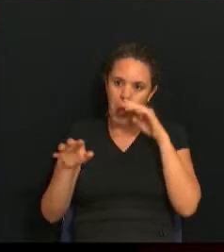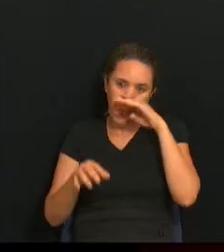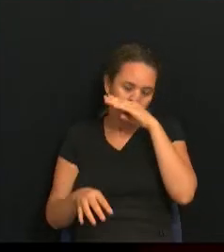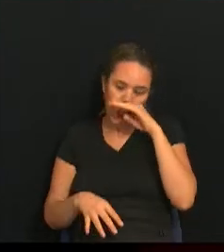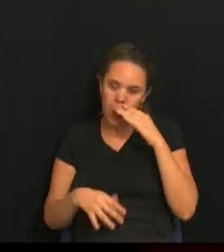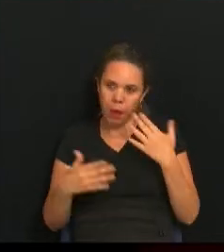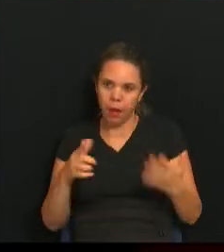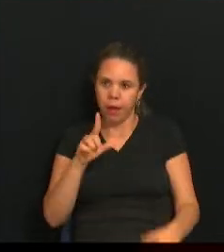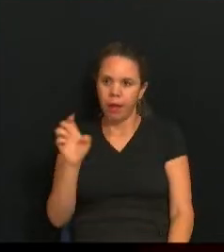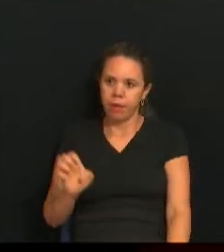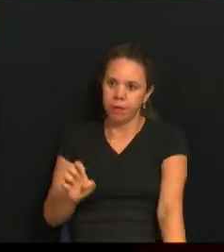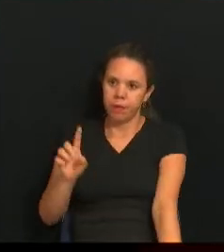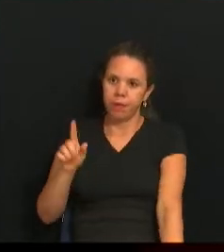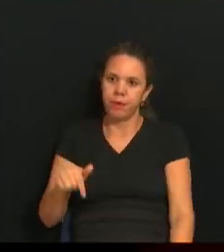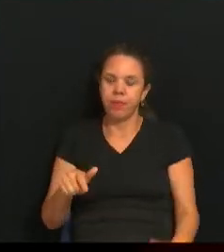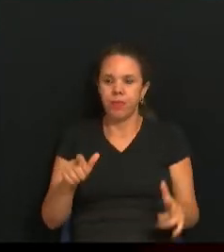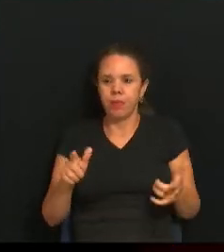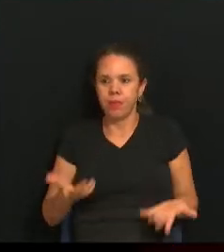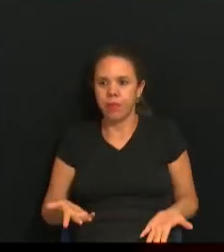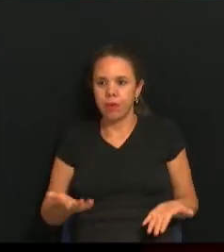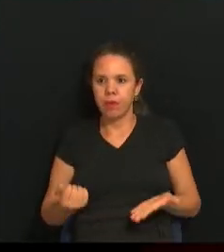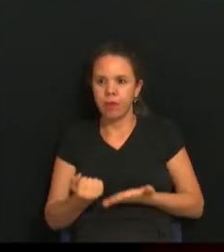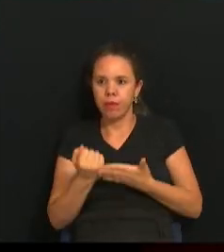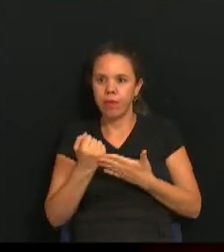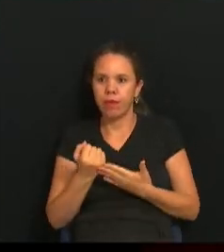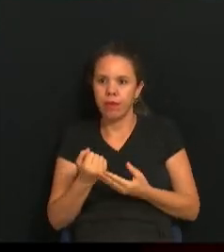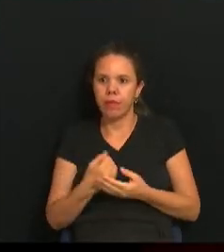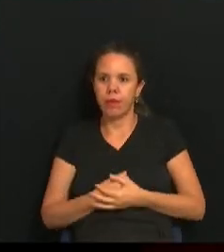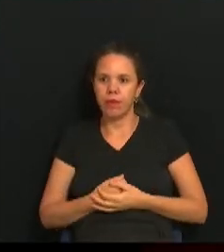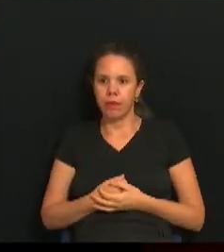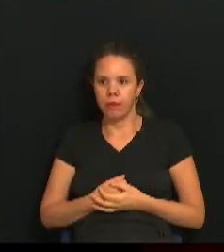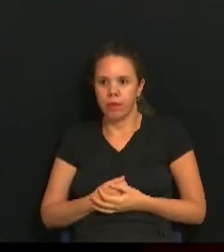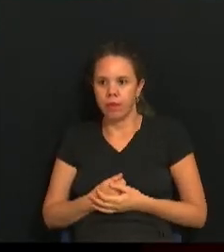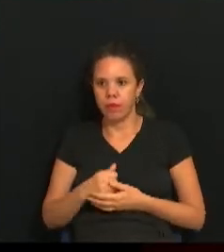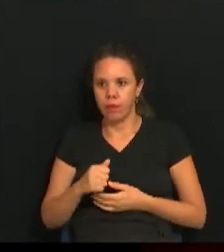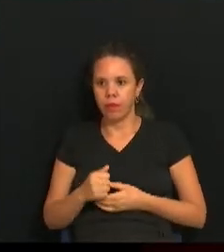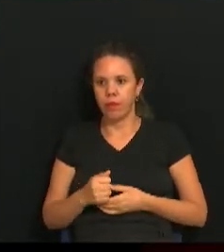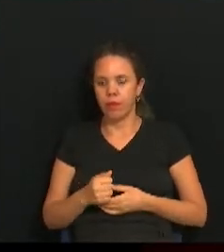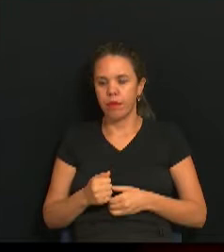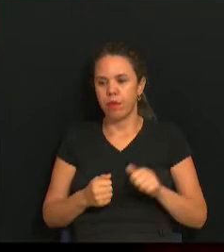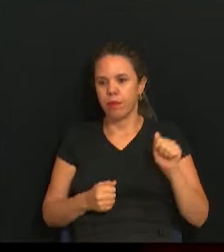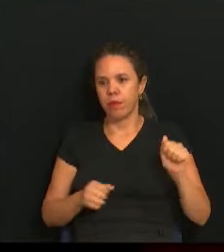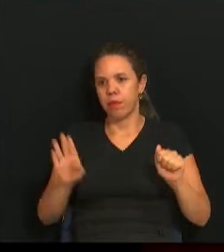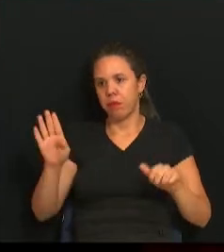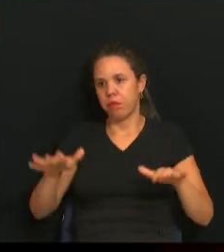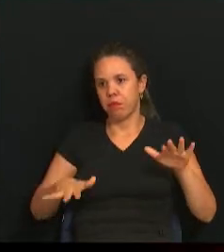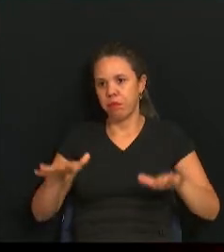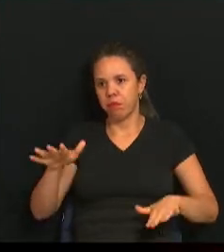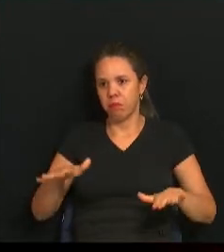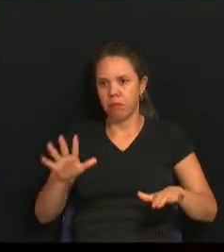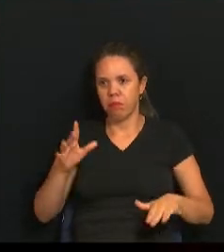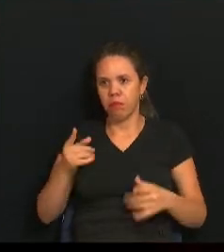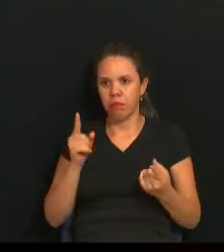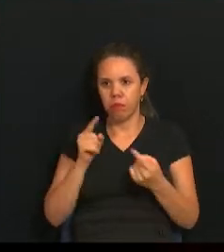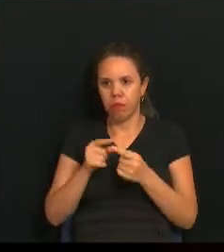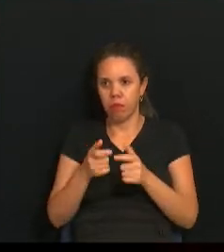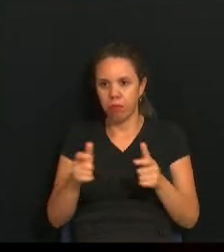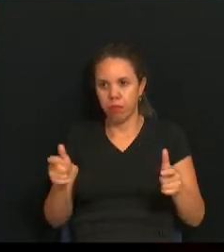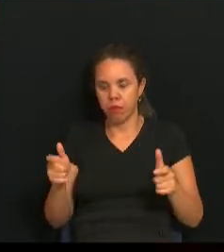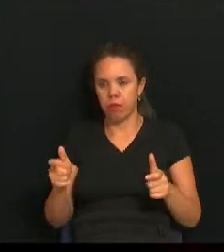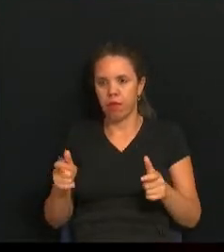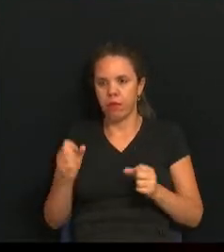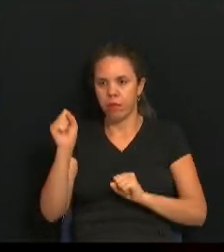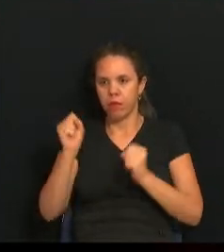a ZAE é um zoneamento atribuído em sua modalidade A ou B, conforme a intensidade da indústria a